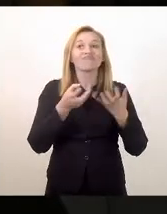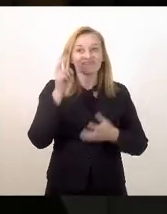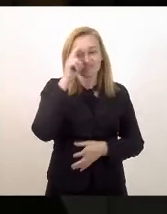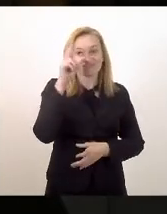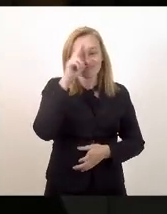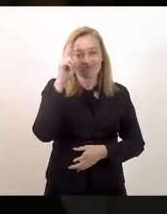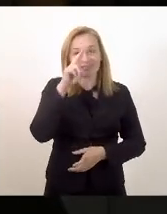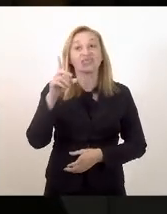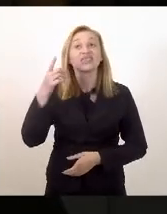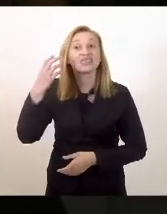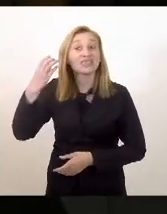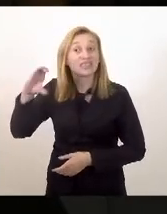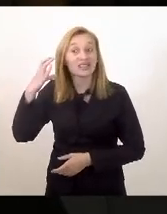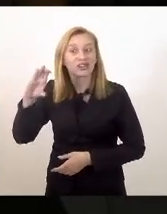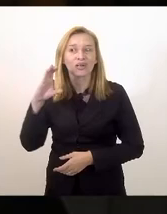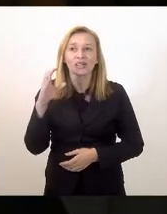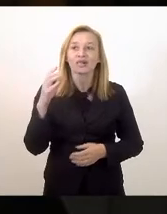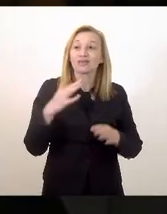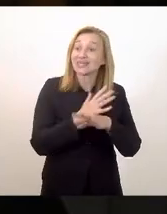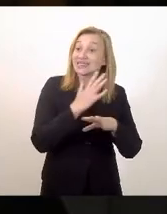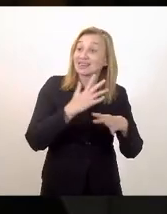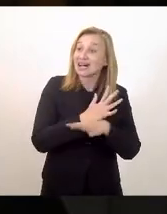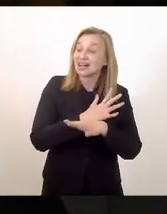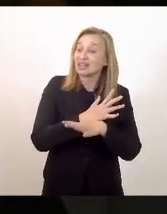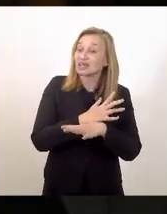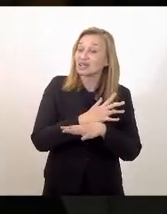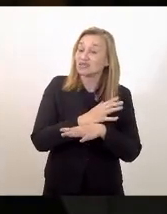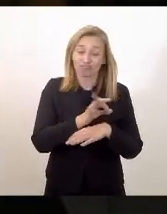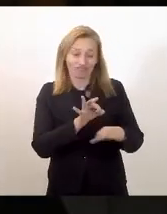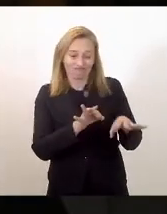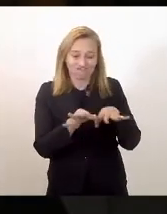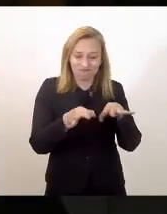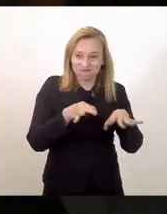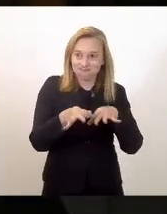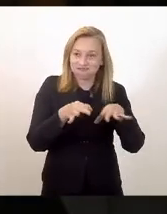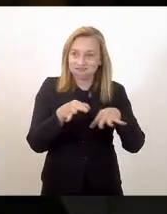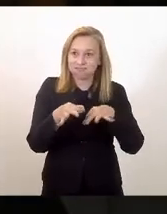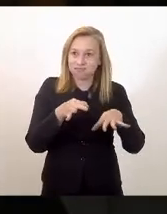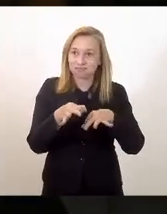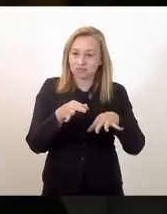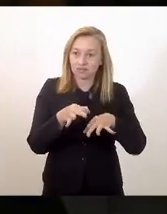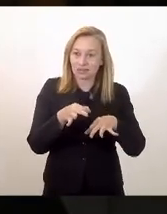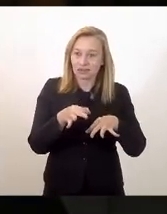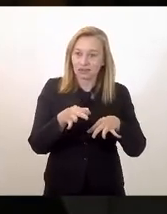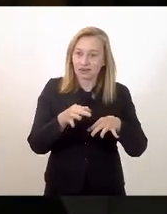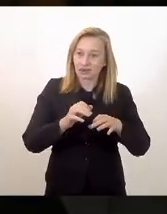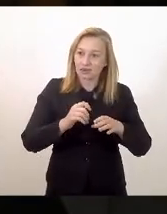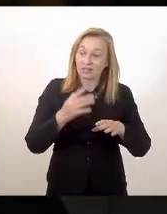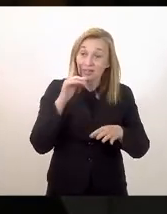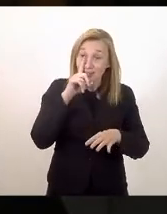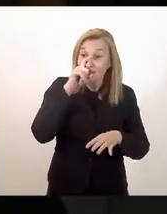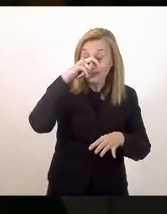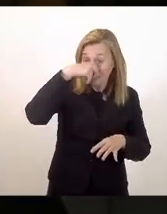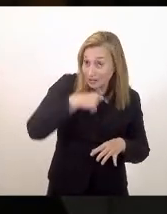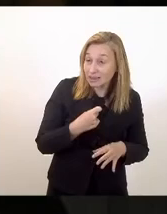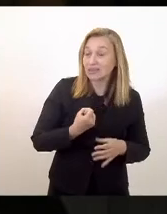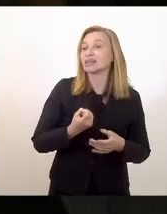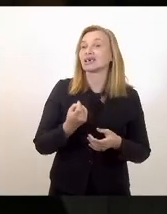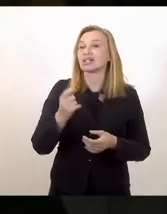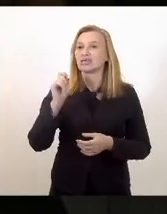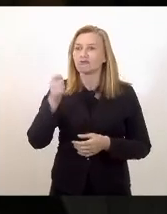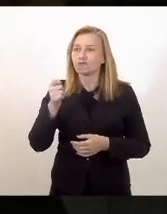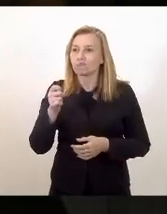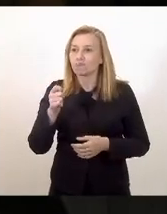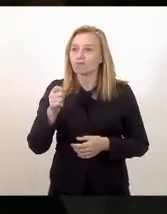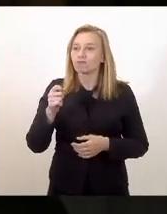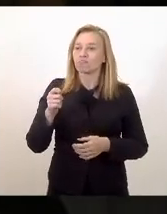que Niterói é uma cidade que organizou, em boa medida, a resistência à ditadura e